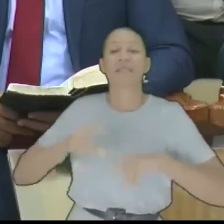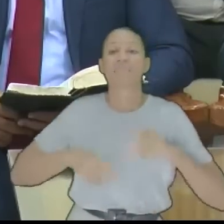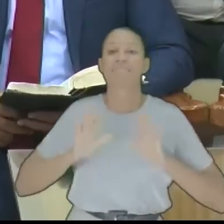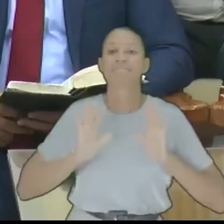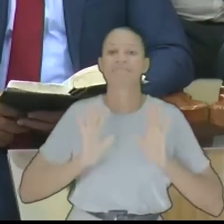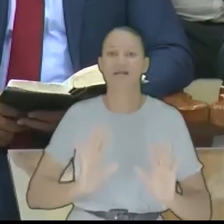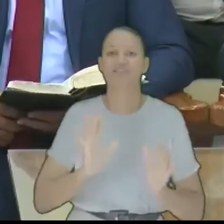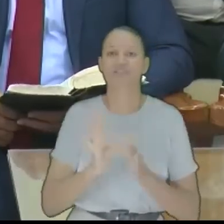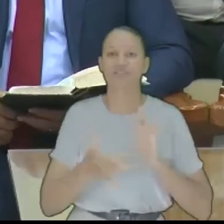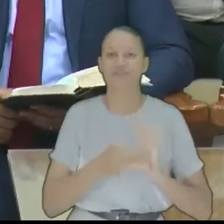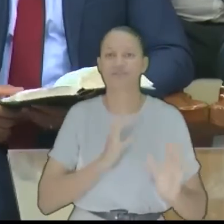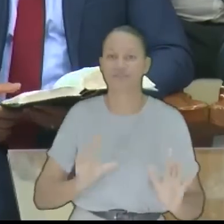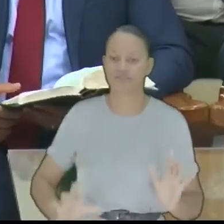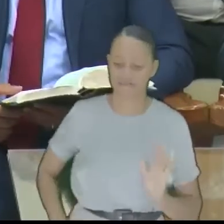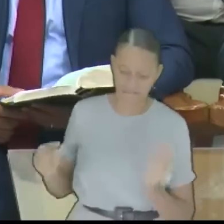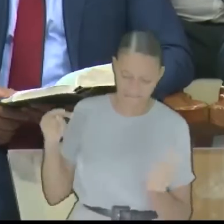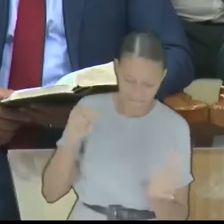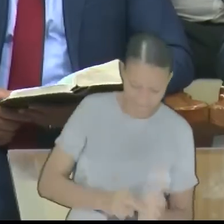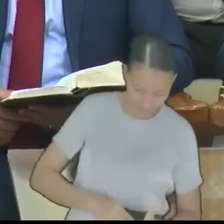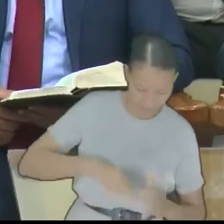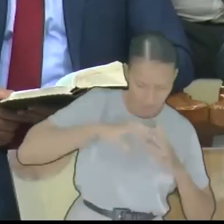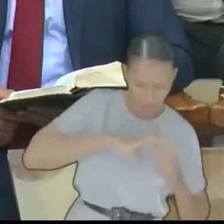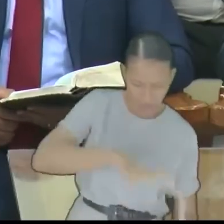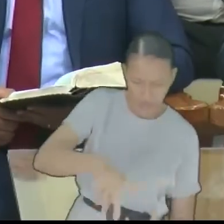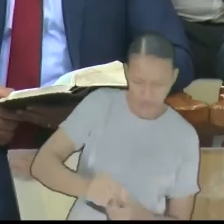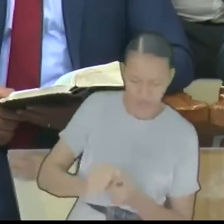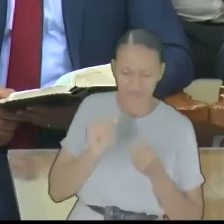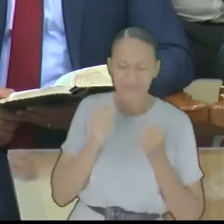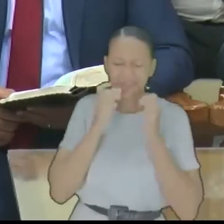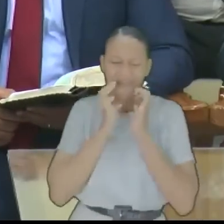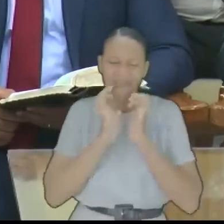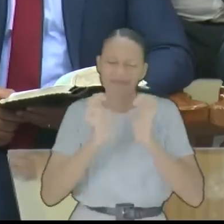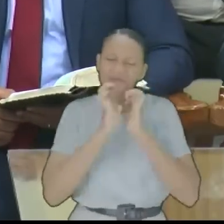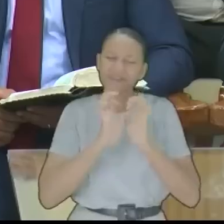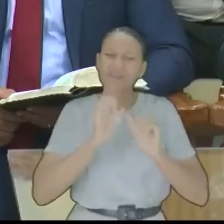quando Cristo veio à terra, o evangelho de Cristo